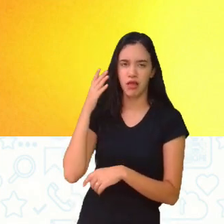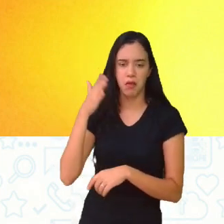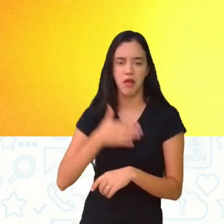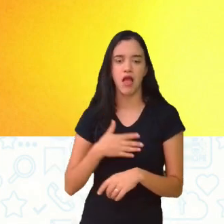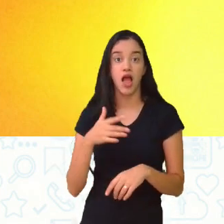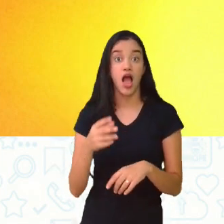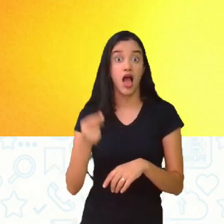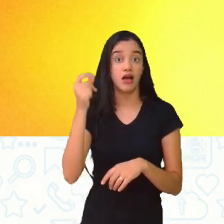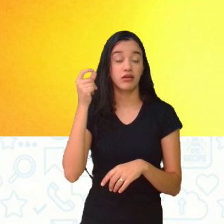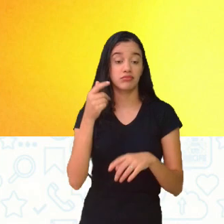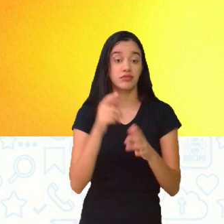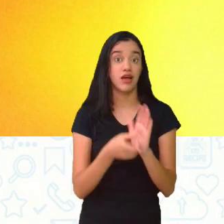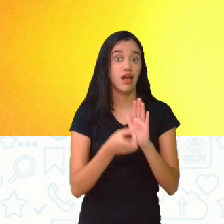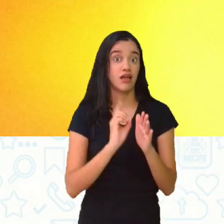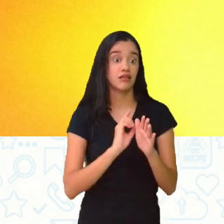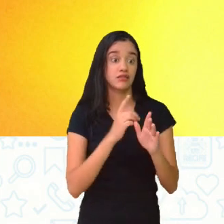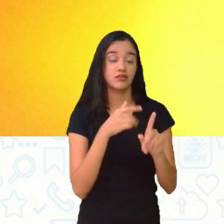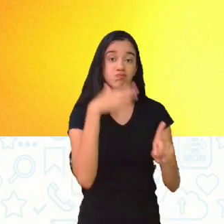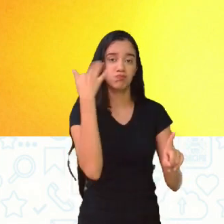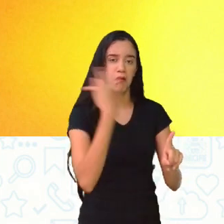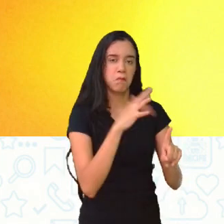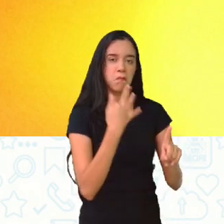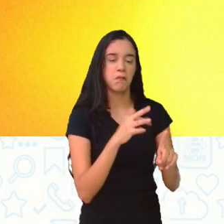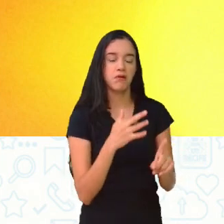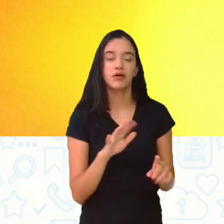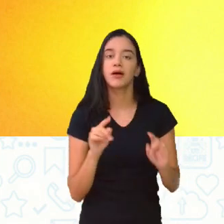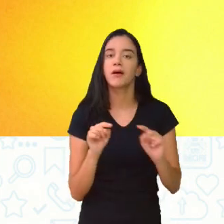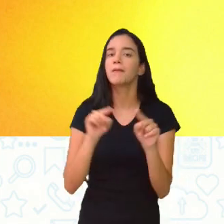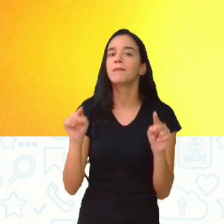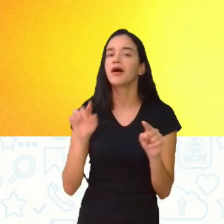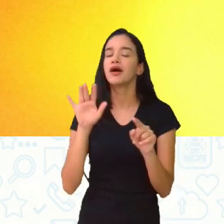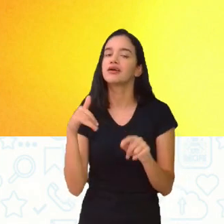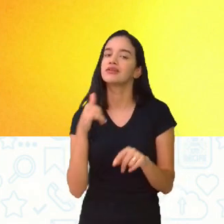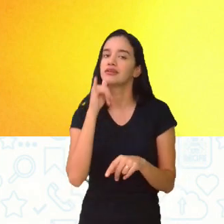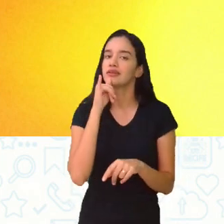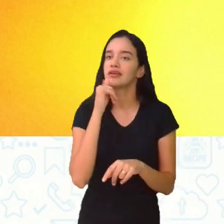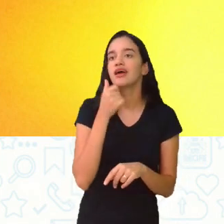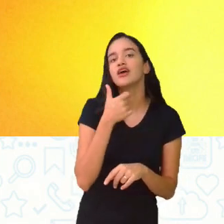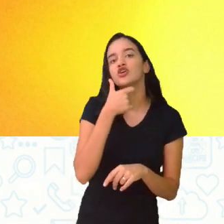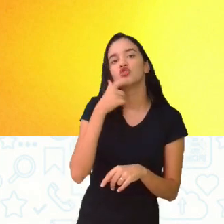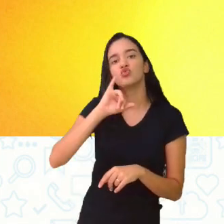né? Legal, pai, que tal